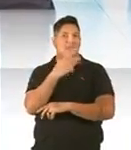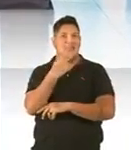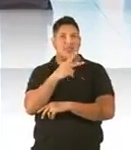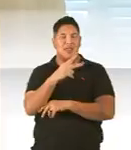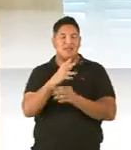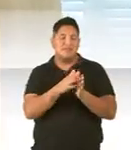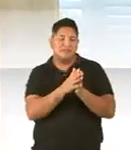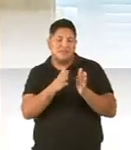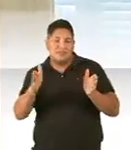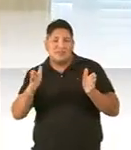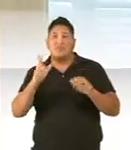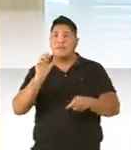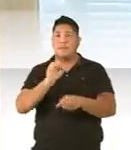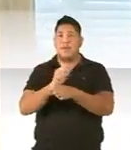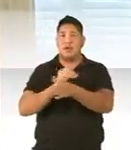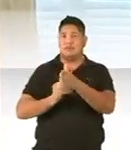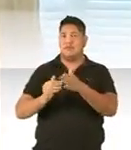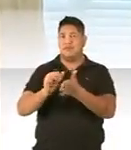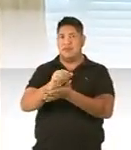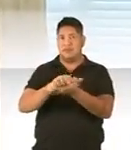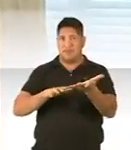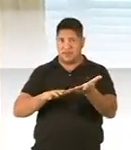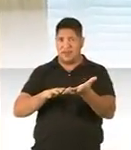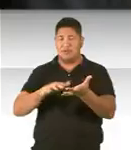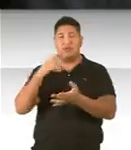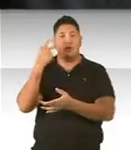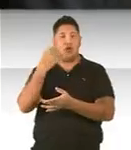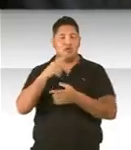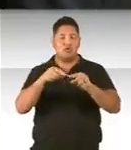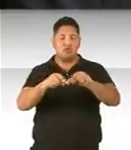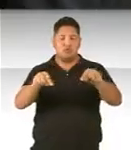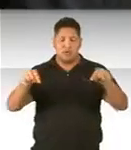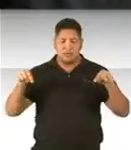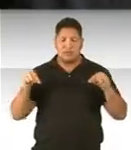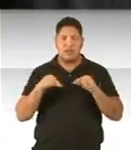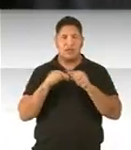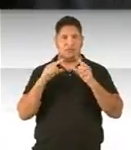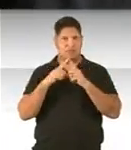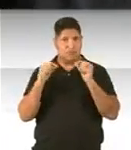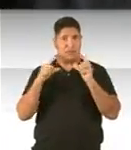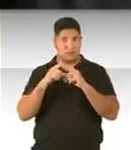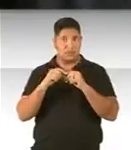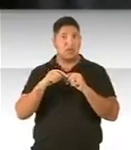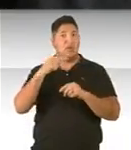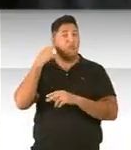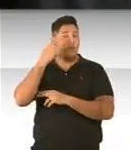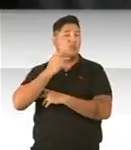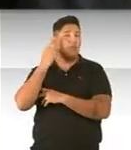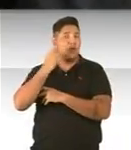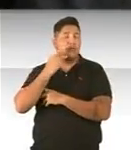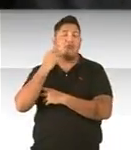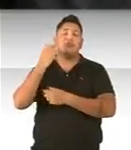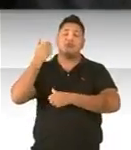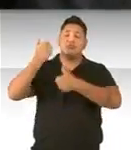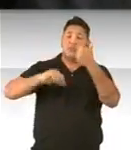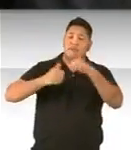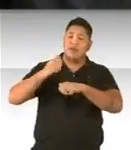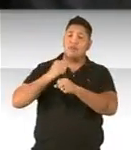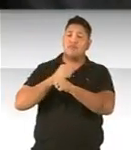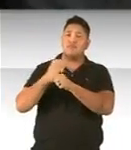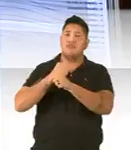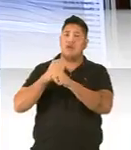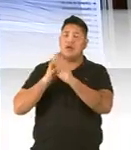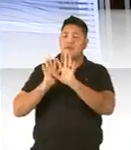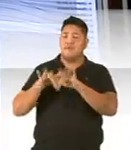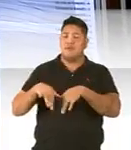Judiciário, período em que há uma pausa nas atividades. Em seu gabinete, em Brasília, o PGT fez um balanço do ano que